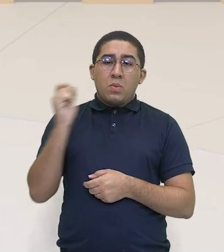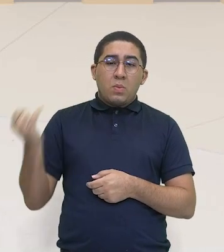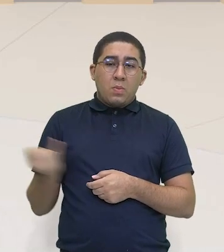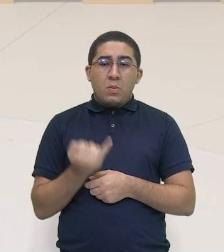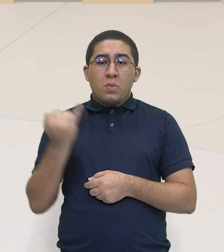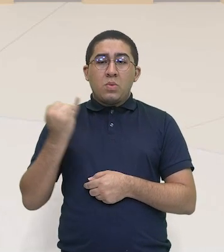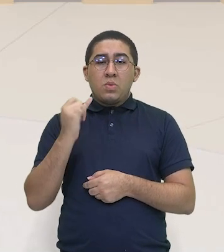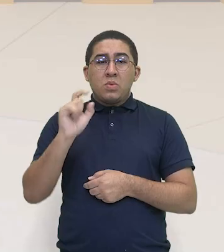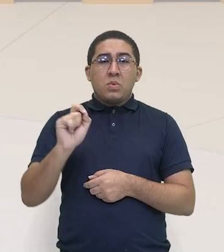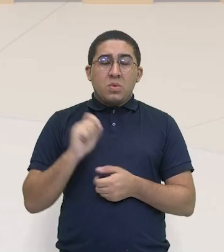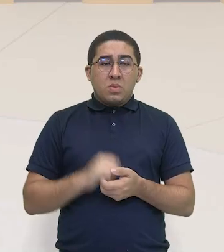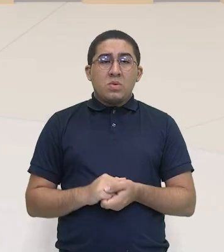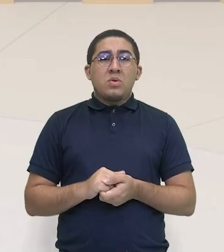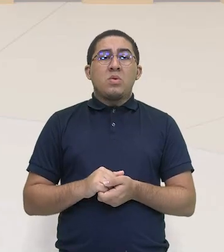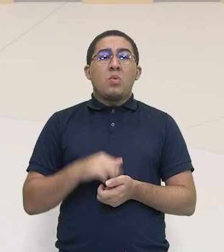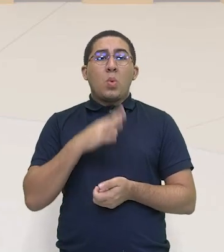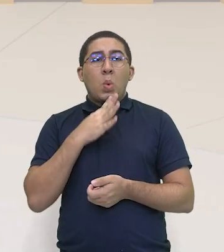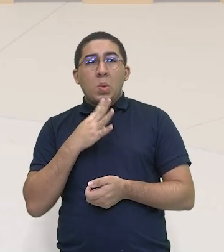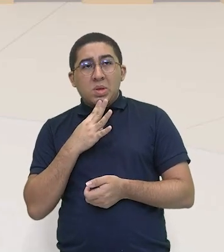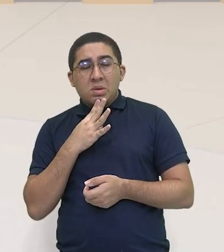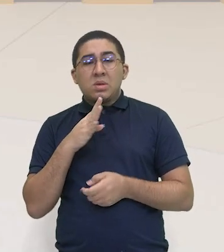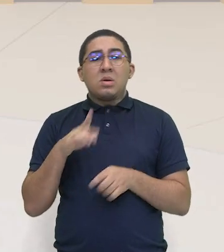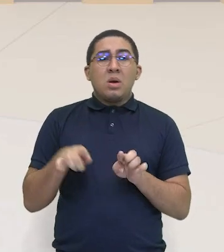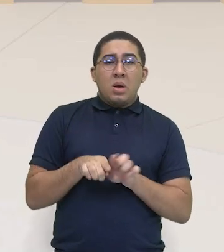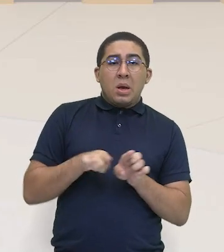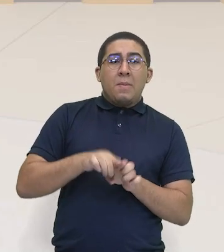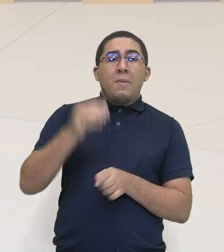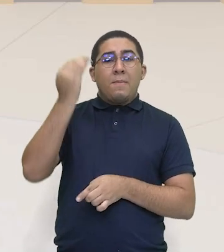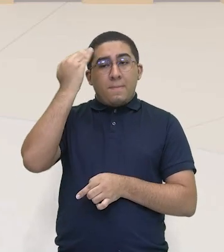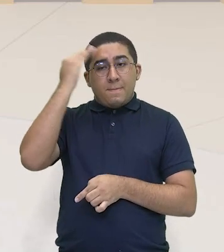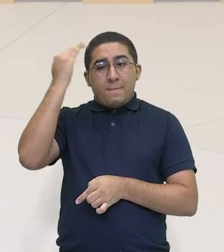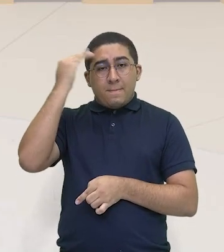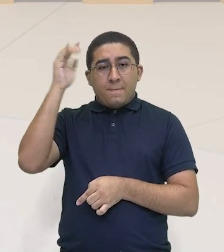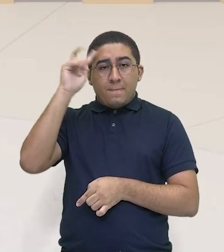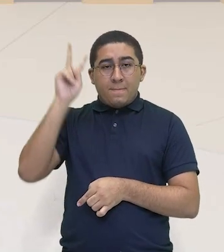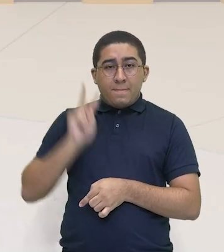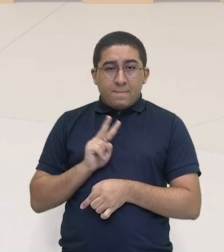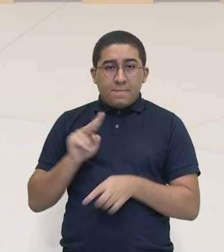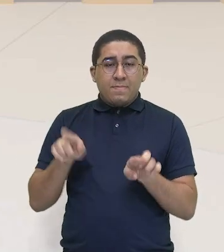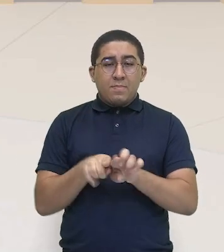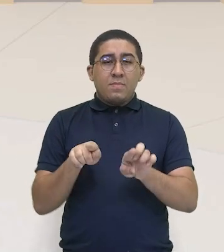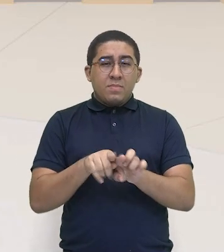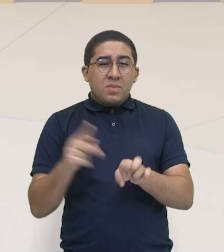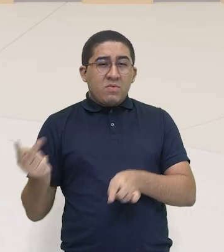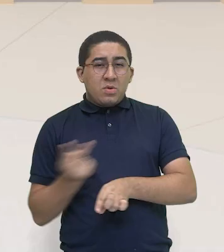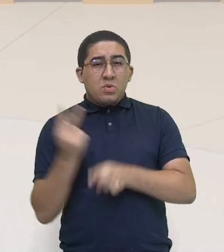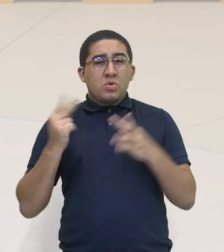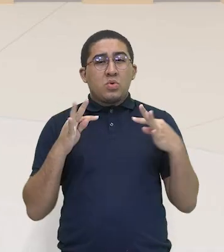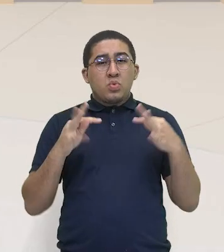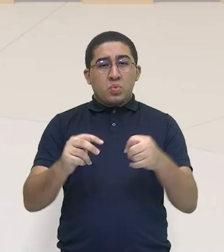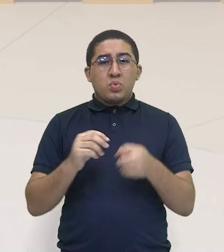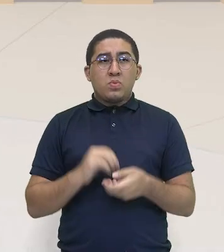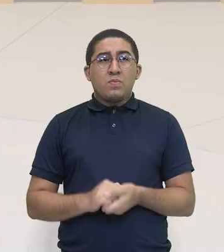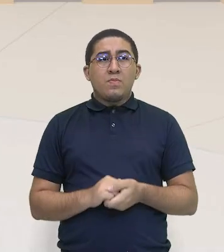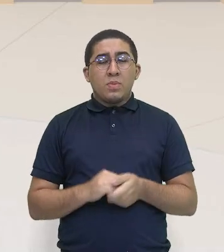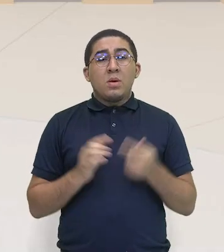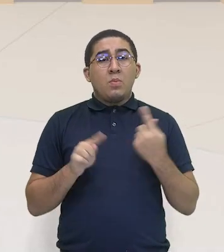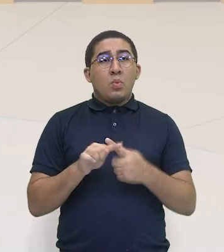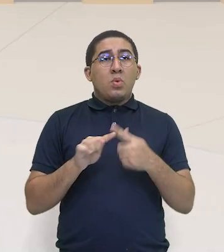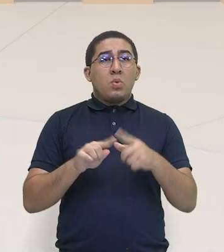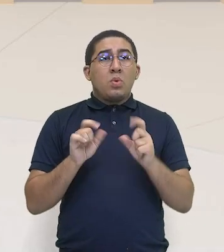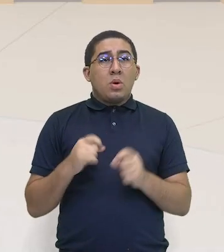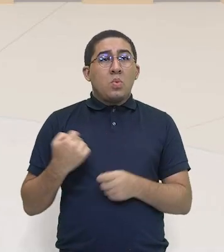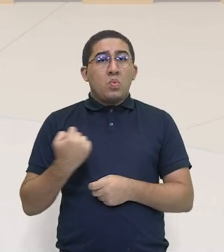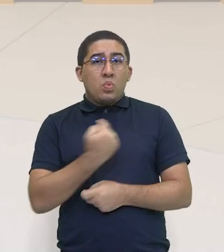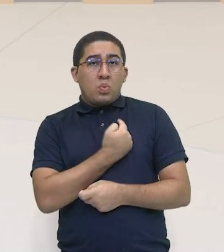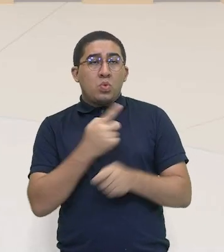de conhecer, de entender a história, né, de valorizar tudo isso daí, porque é o